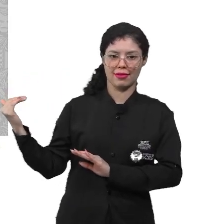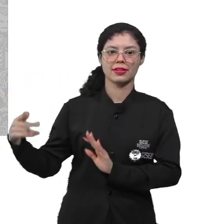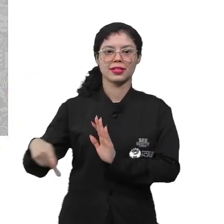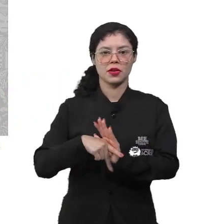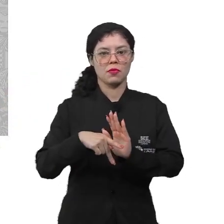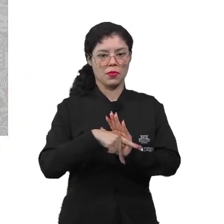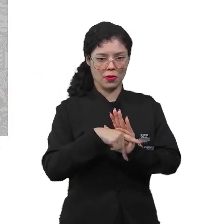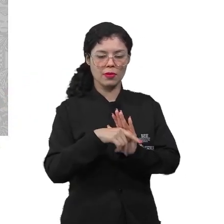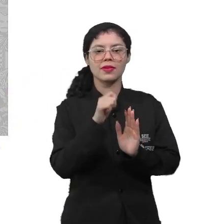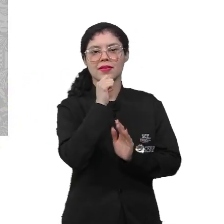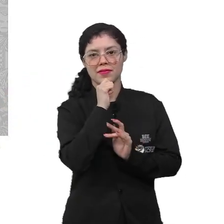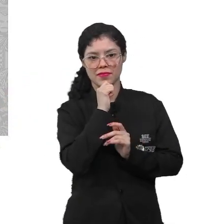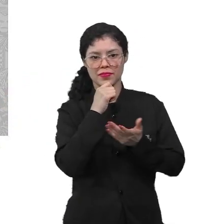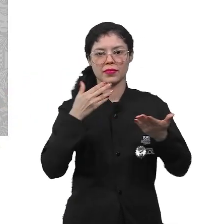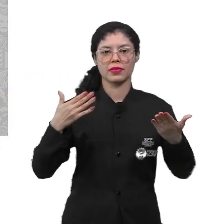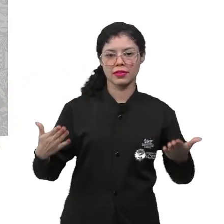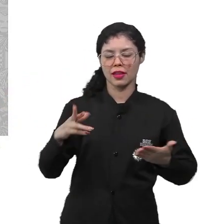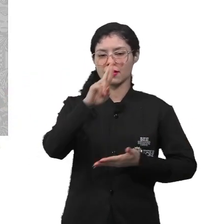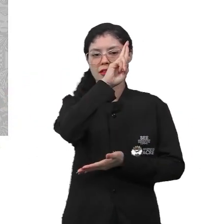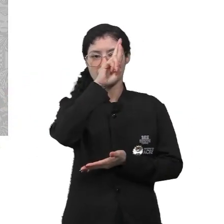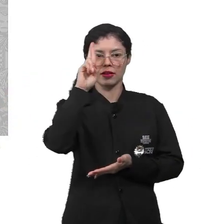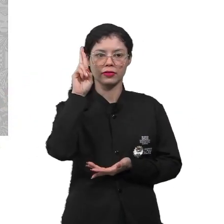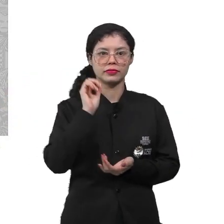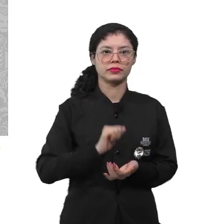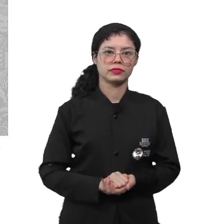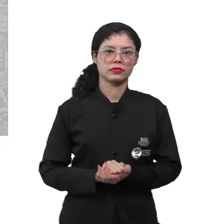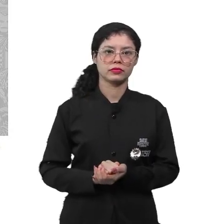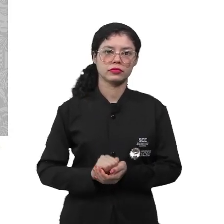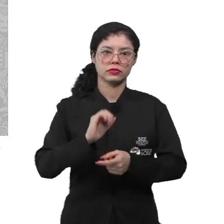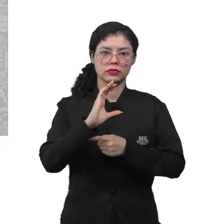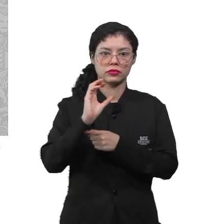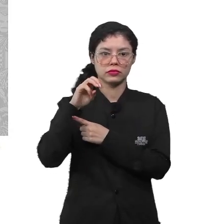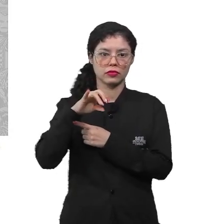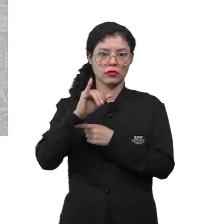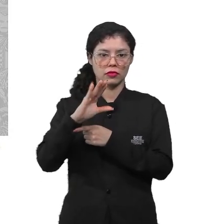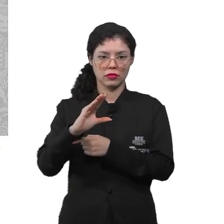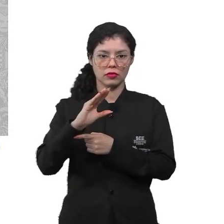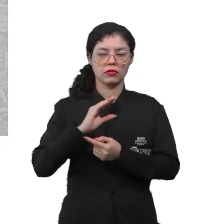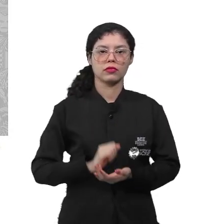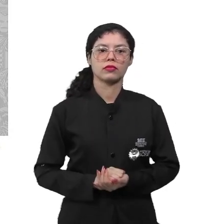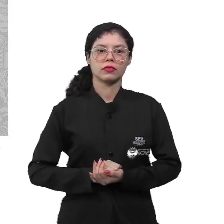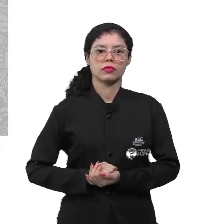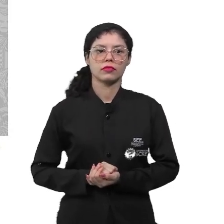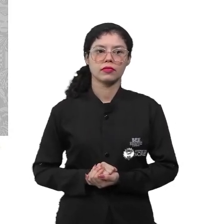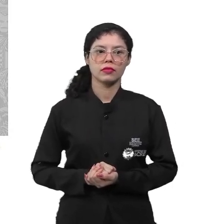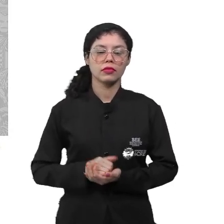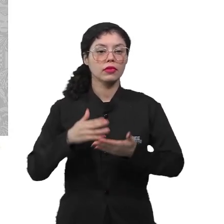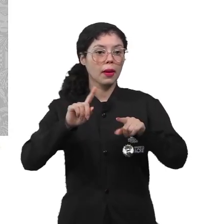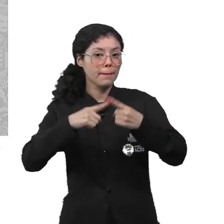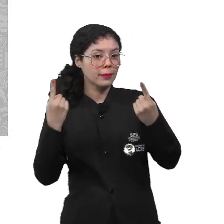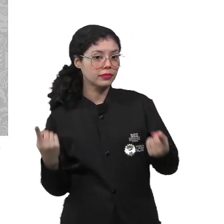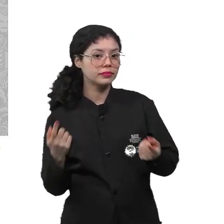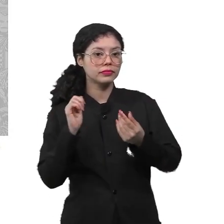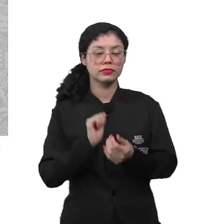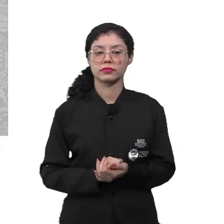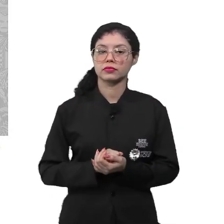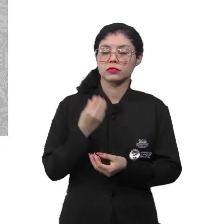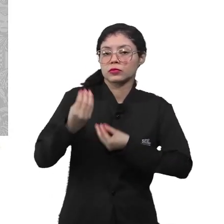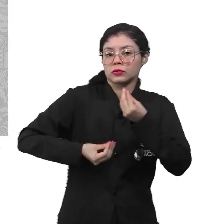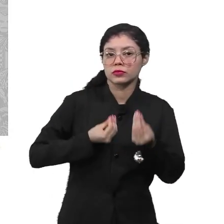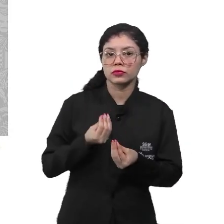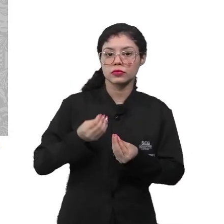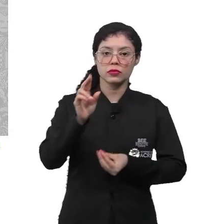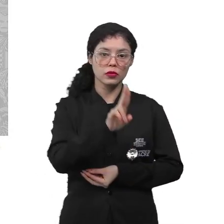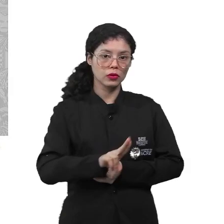palco, inclusive, dessas histórias, é chamado de comic book. Mas ela é uma forma